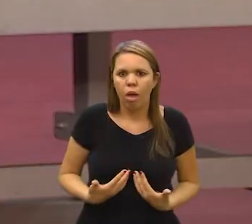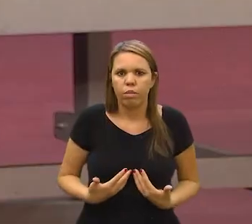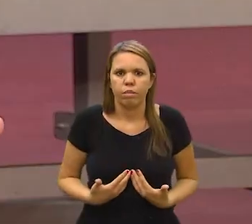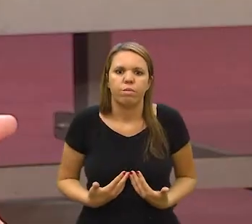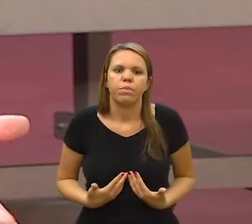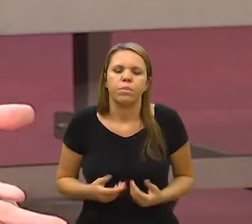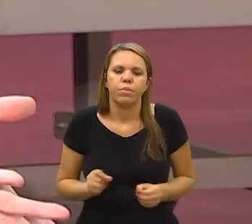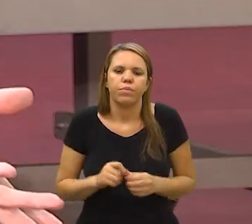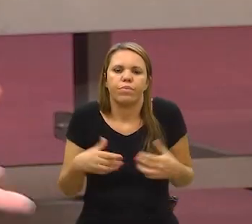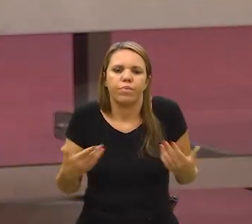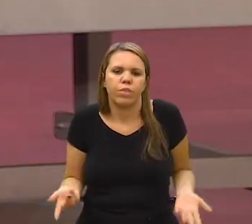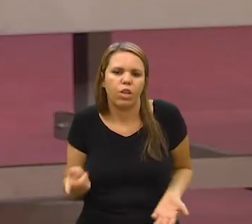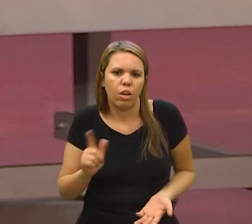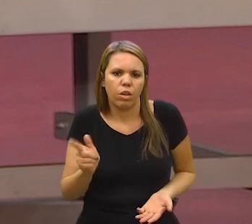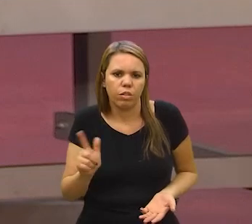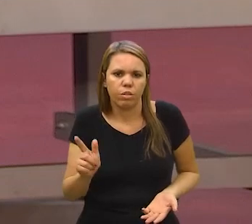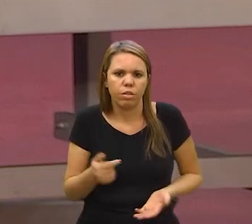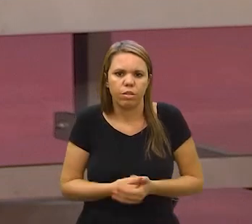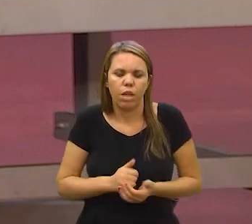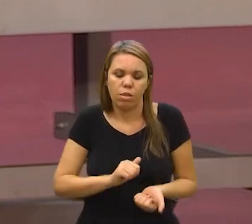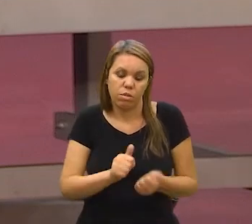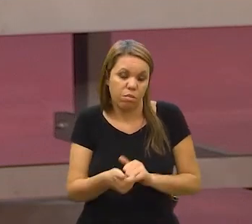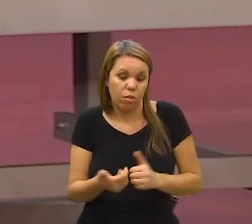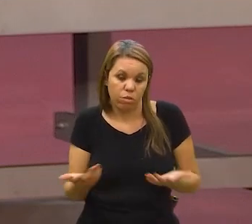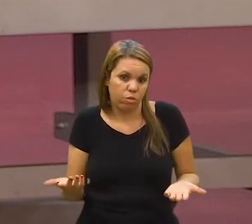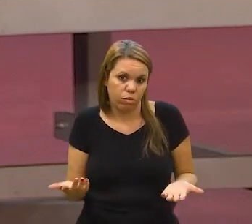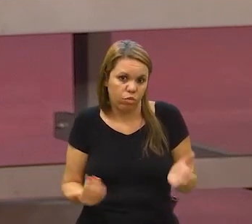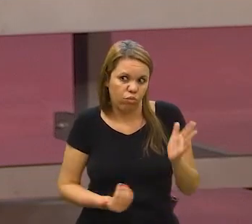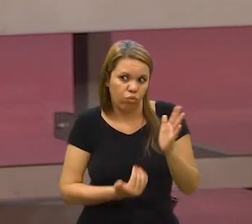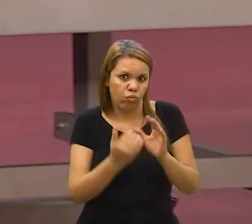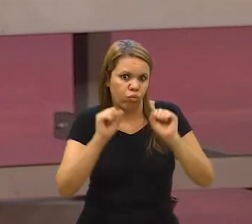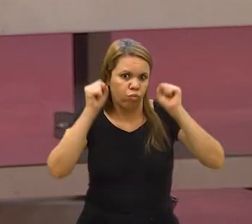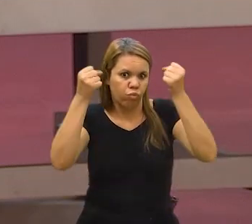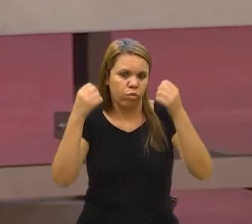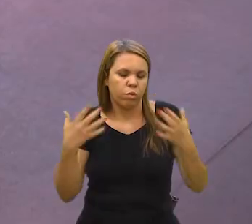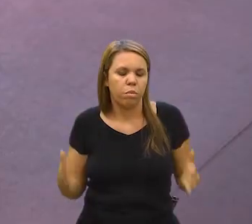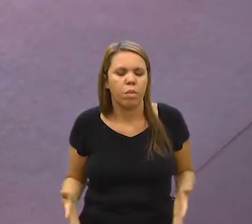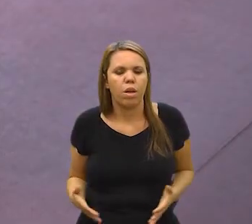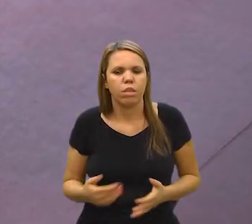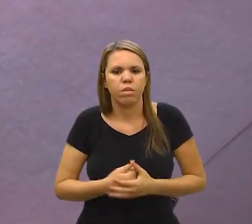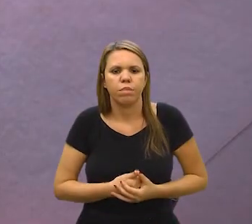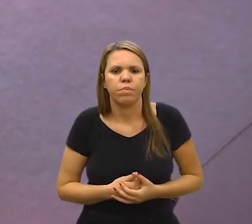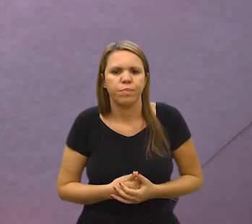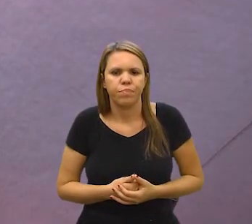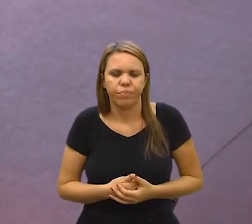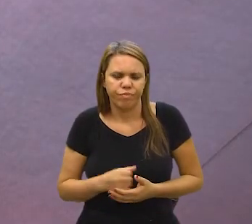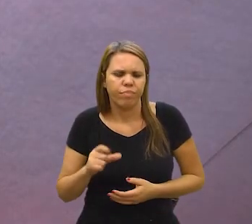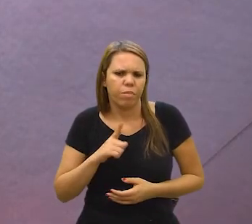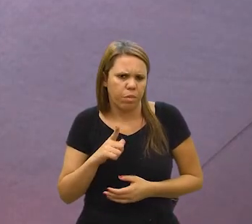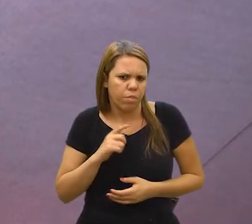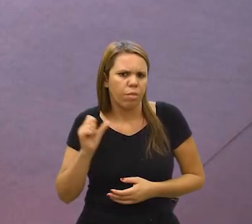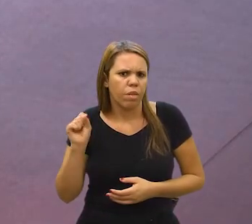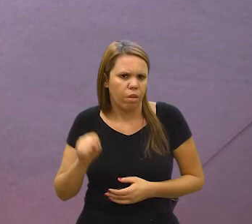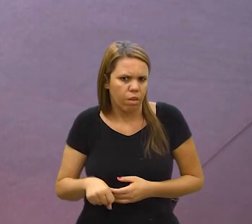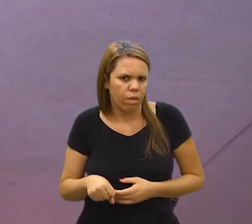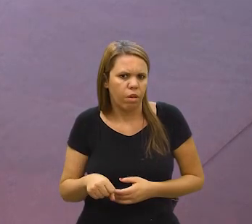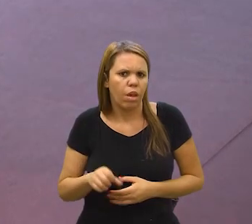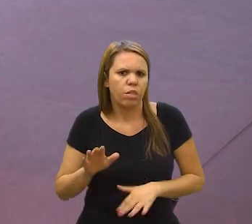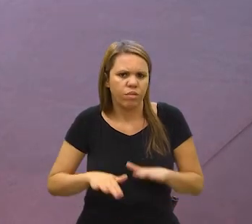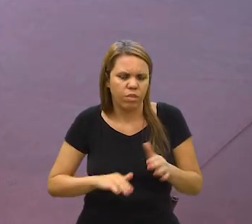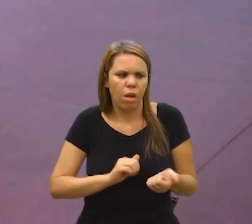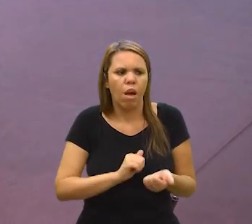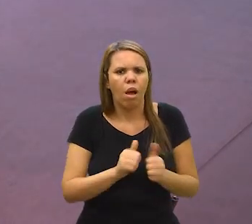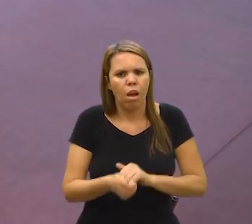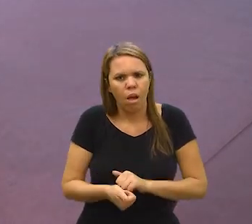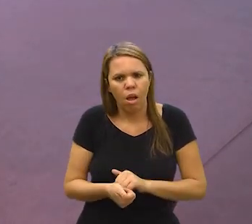falei, mas o que eu falo? Claro, É lógico, é um esporte em alto rendimento. Mas tem sim, tem atletas, por exemplo, no